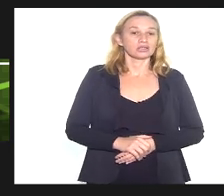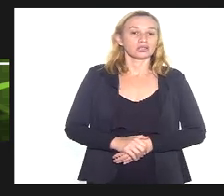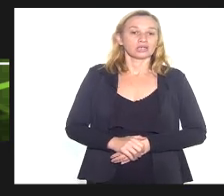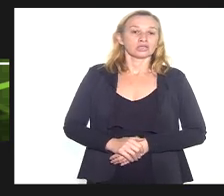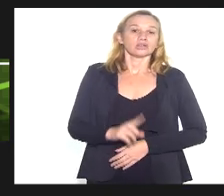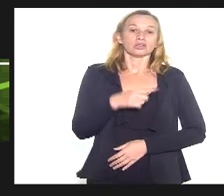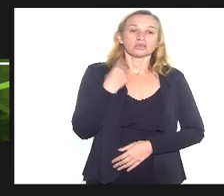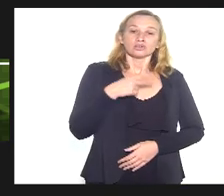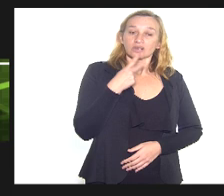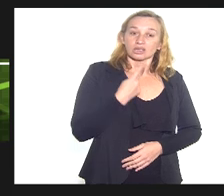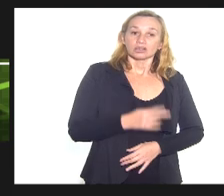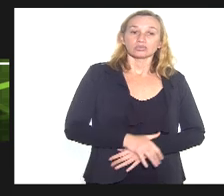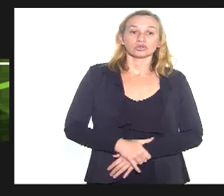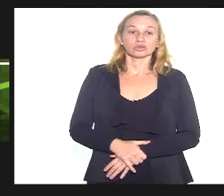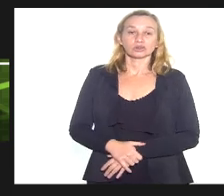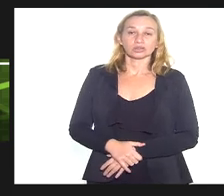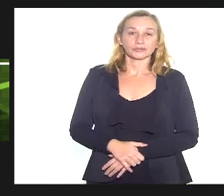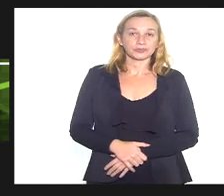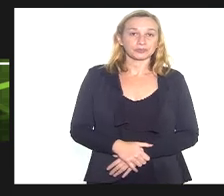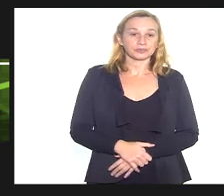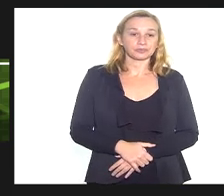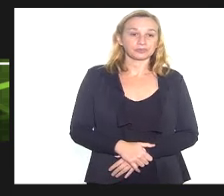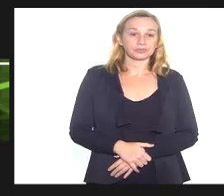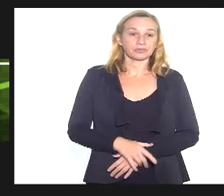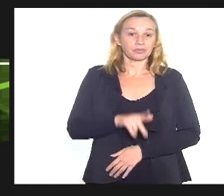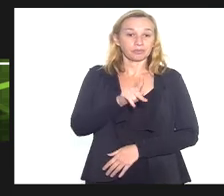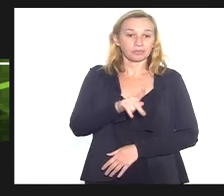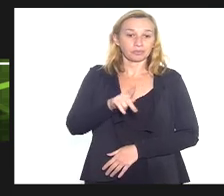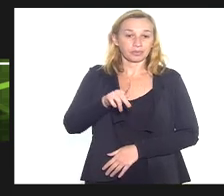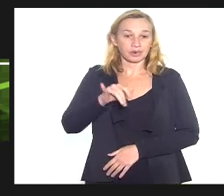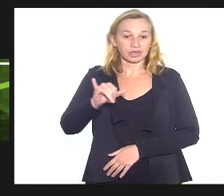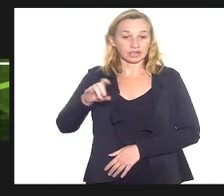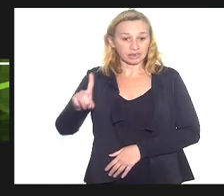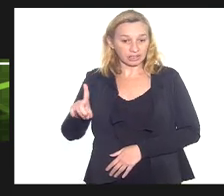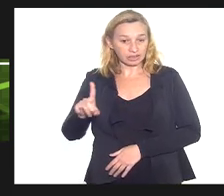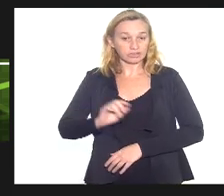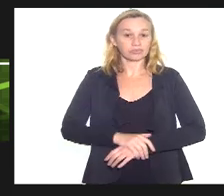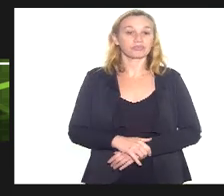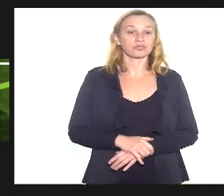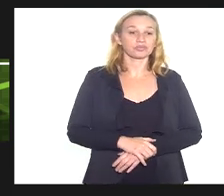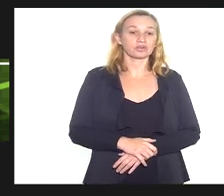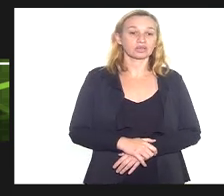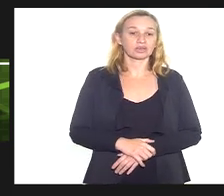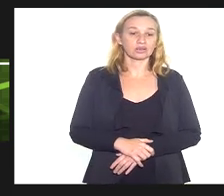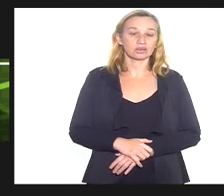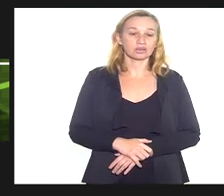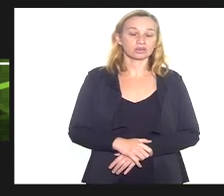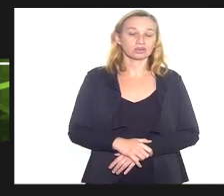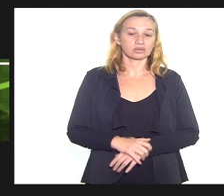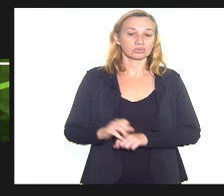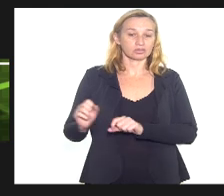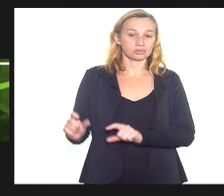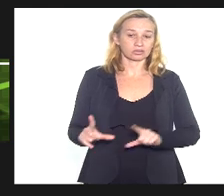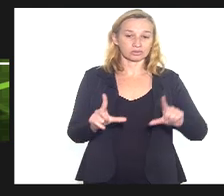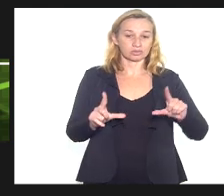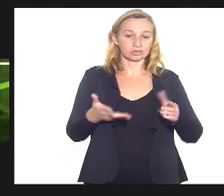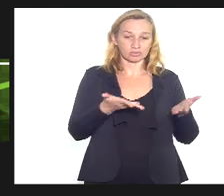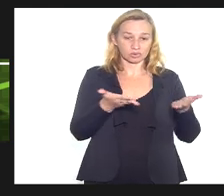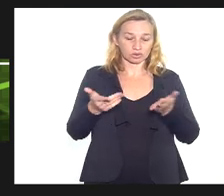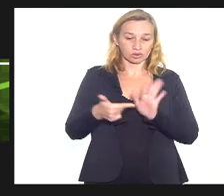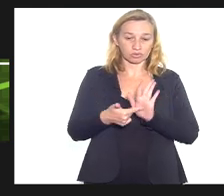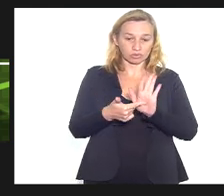Quando nós falamos de P&D, somente a título de ilustração para os